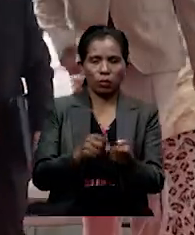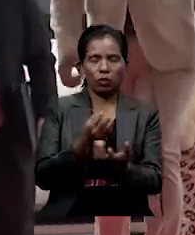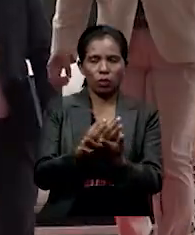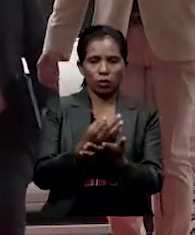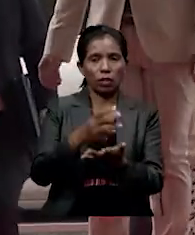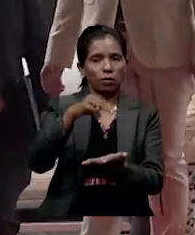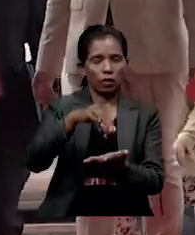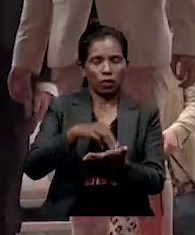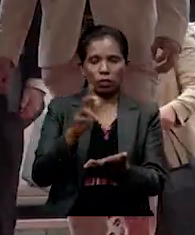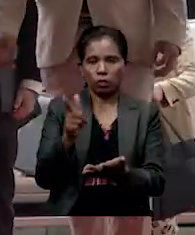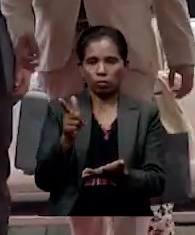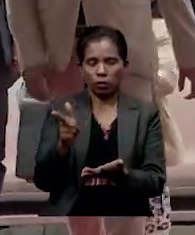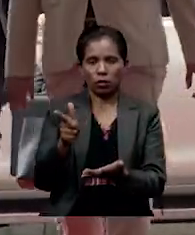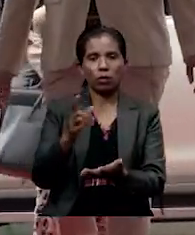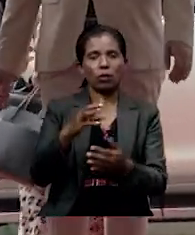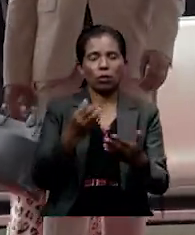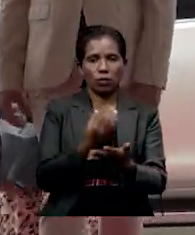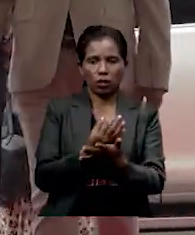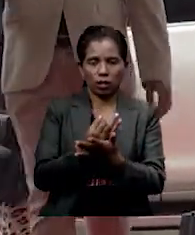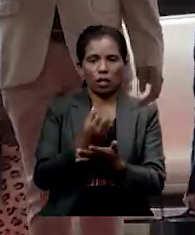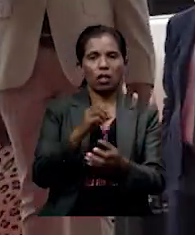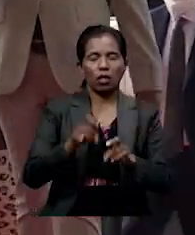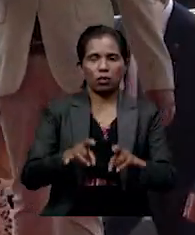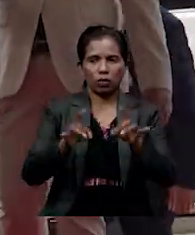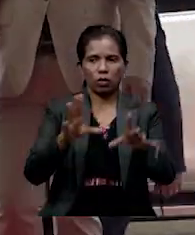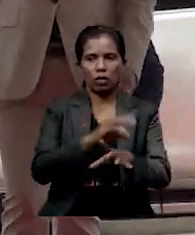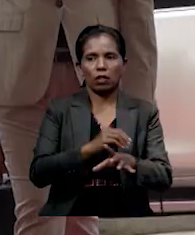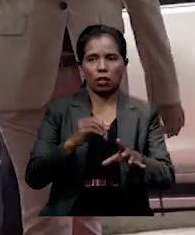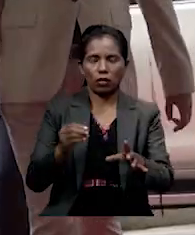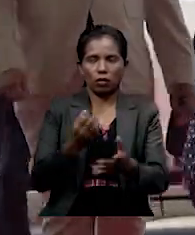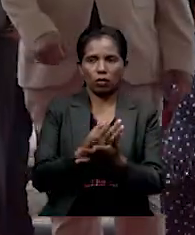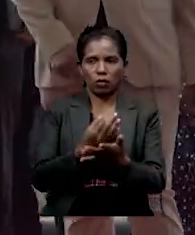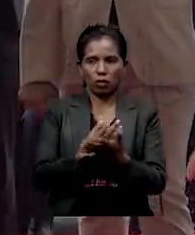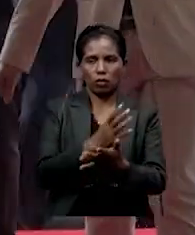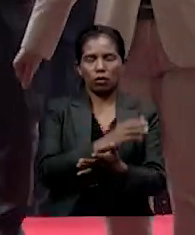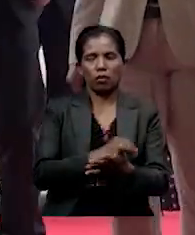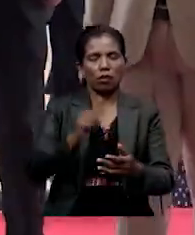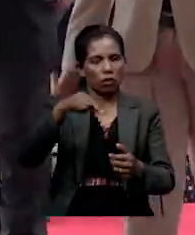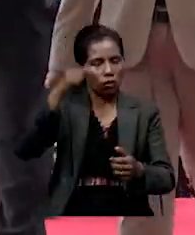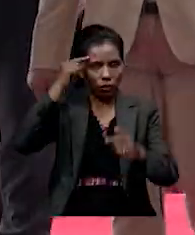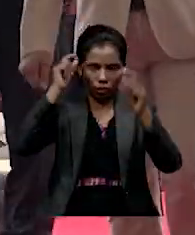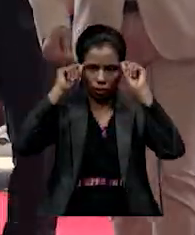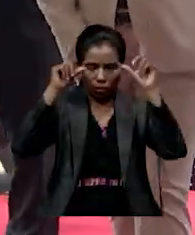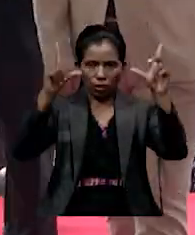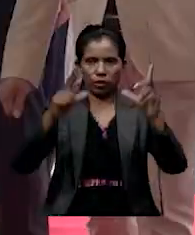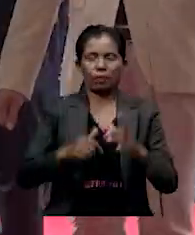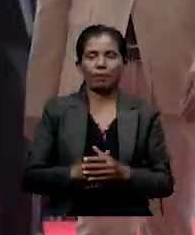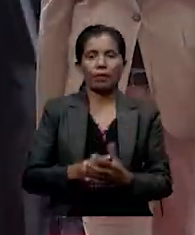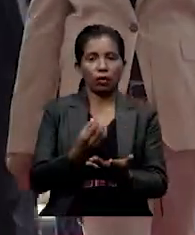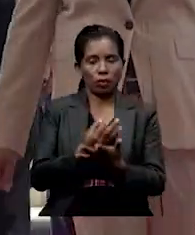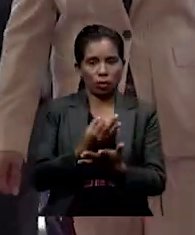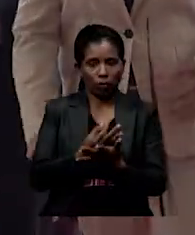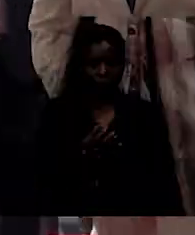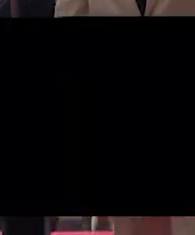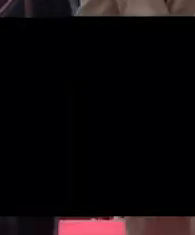nulo dólar Austrália nebe equivalente milliaun san recintolo dólar americano ba Governu Timor-Leste. Orçamento Irakne